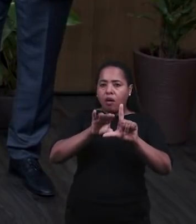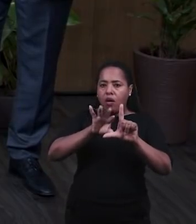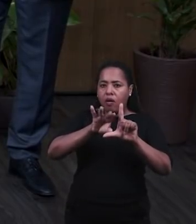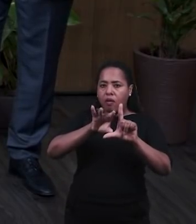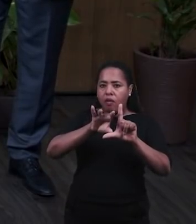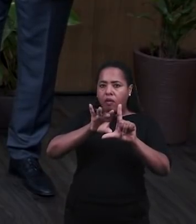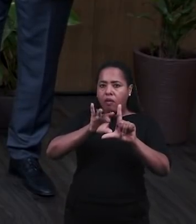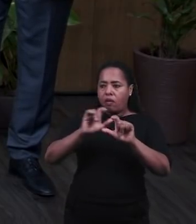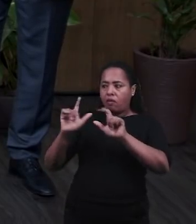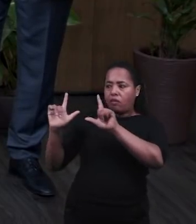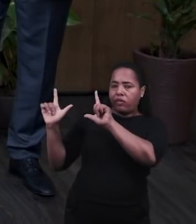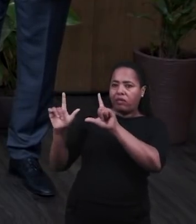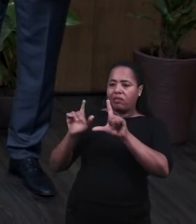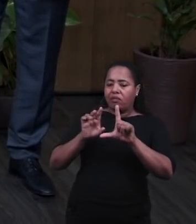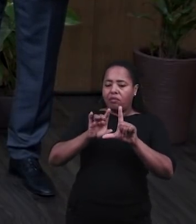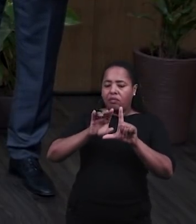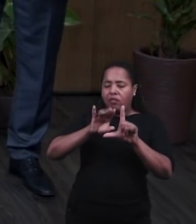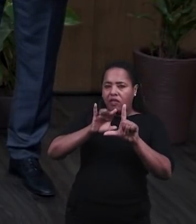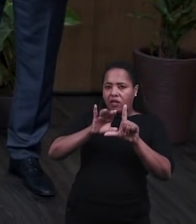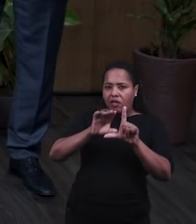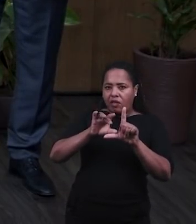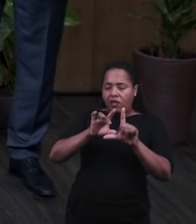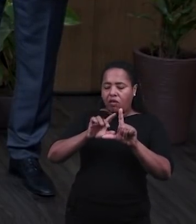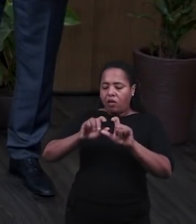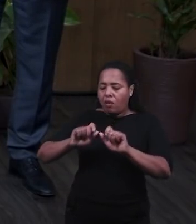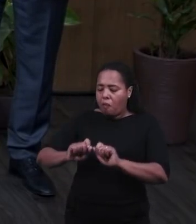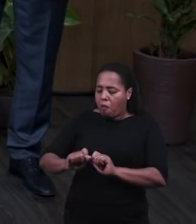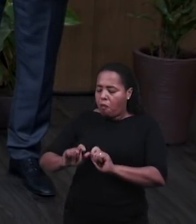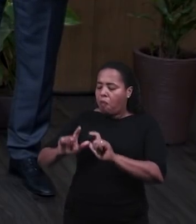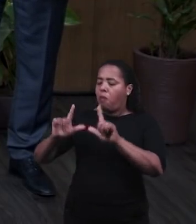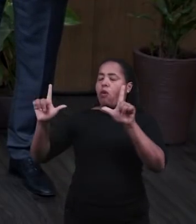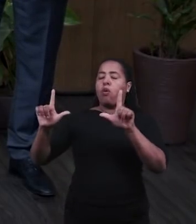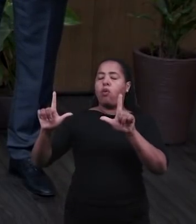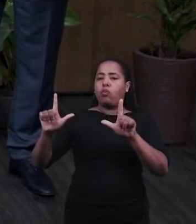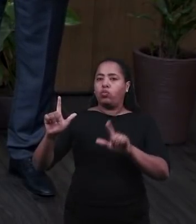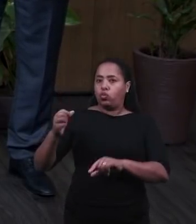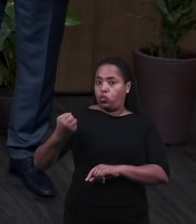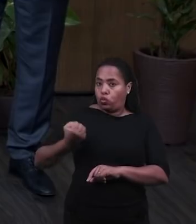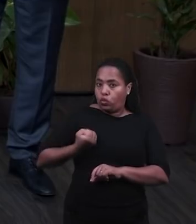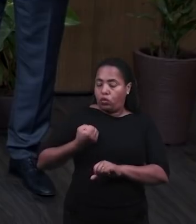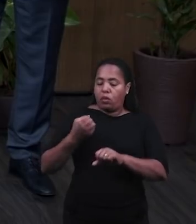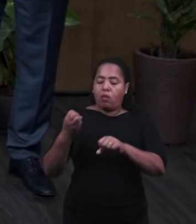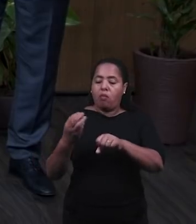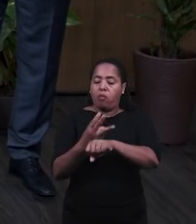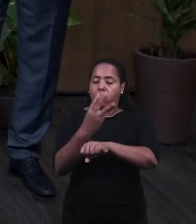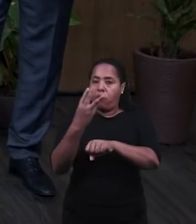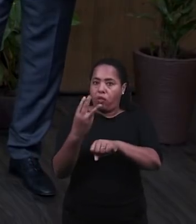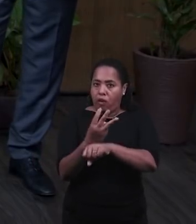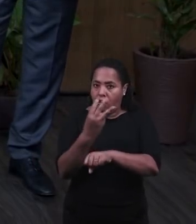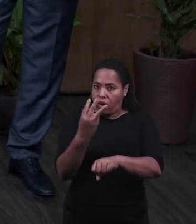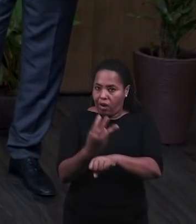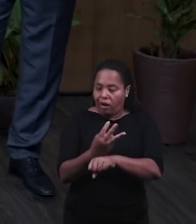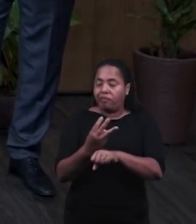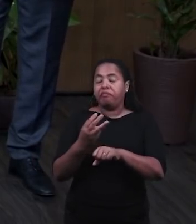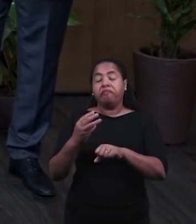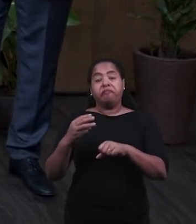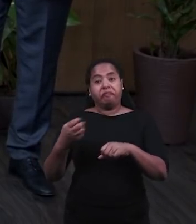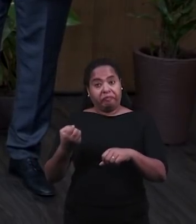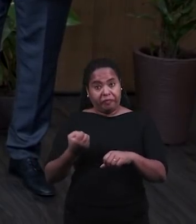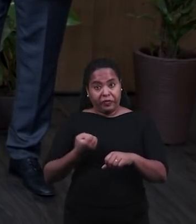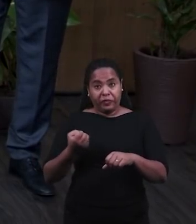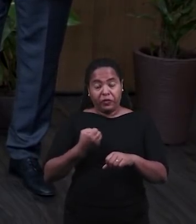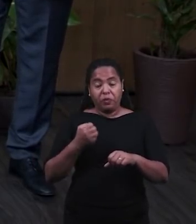tela. Você será direcionado para o número do WhatsApp, através do qual poderá